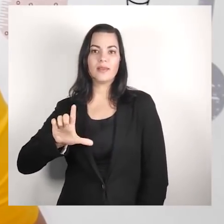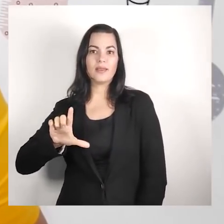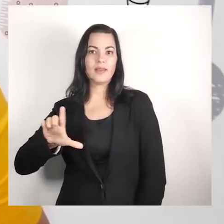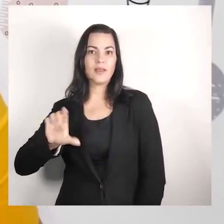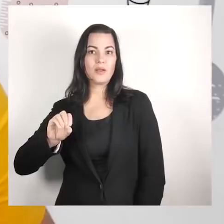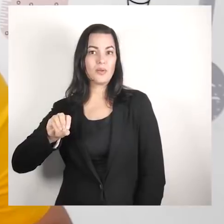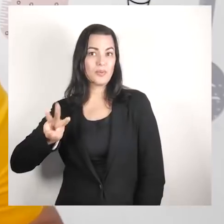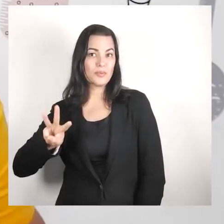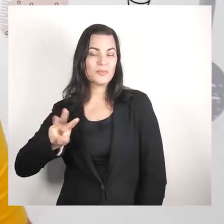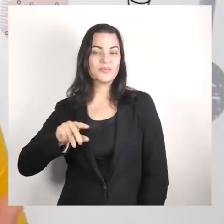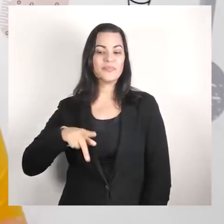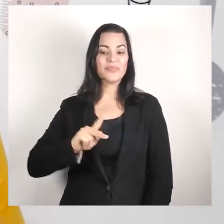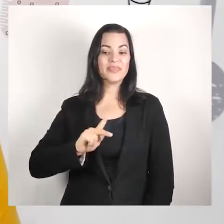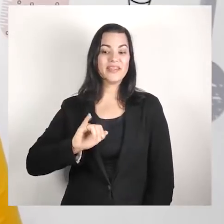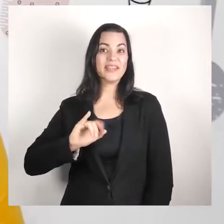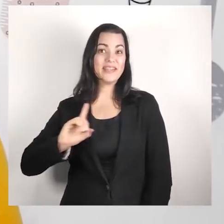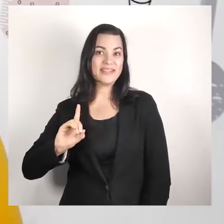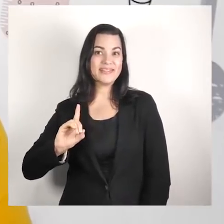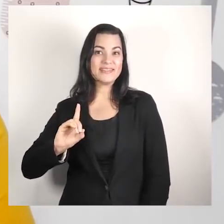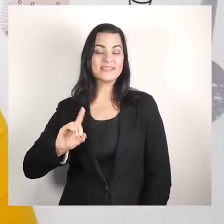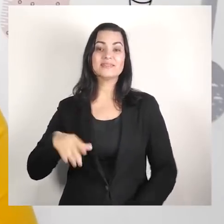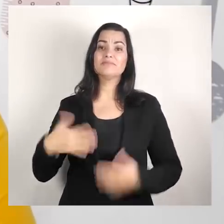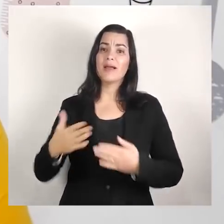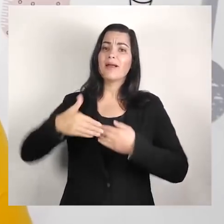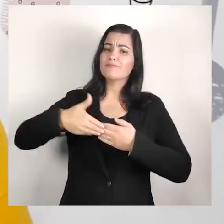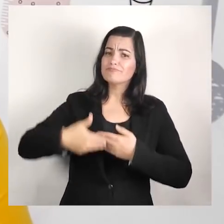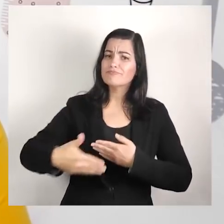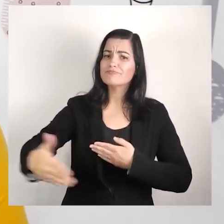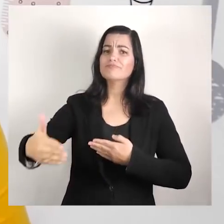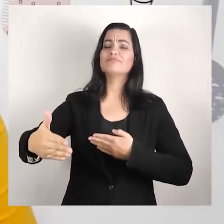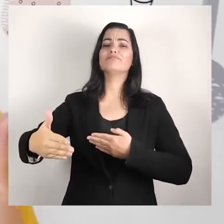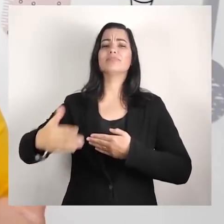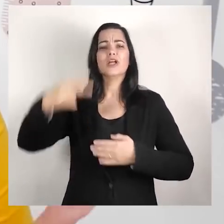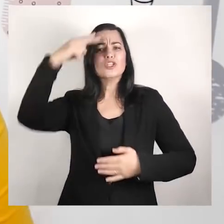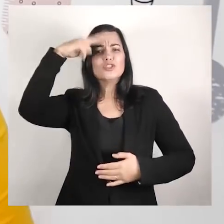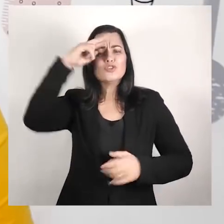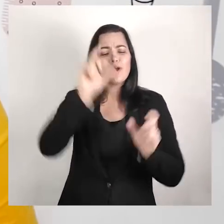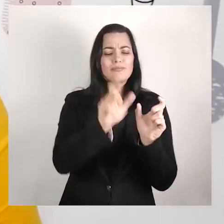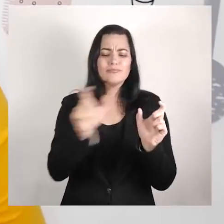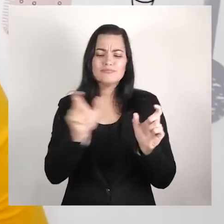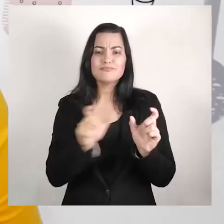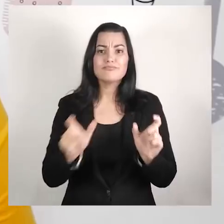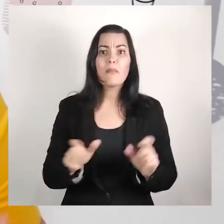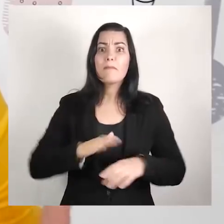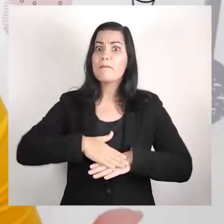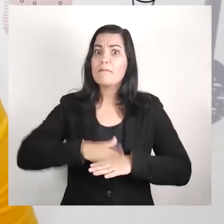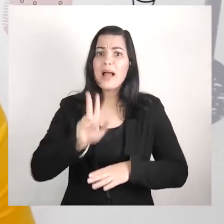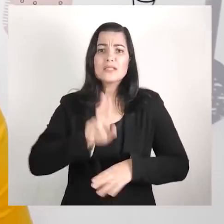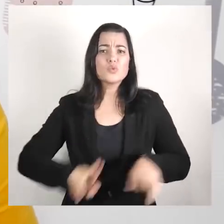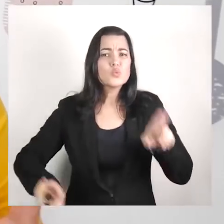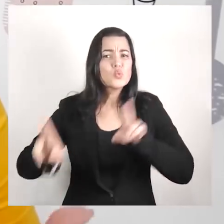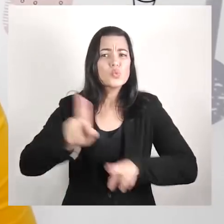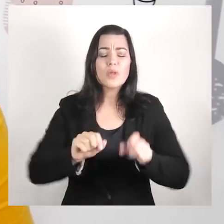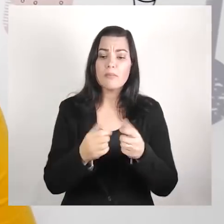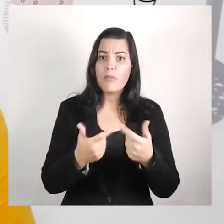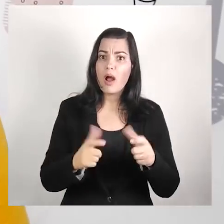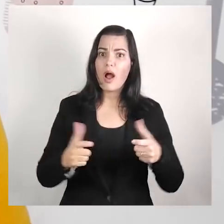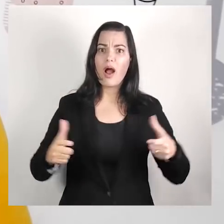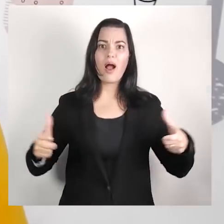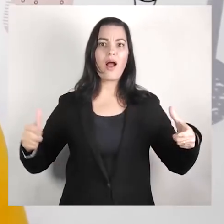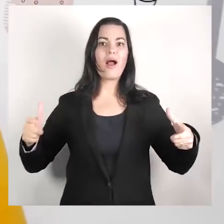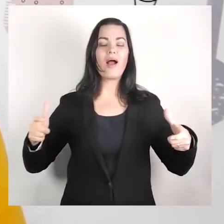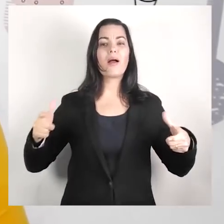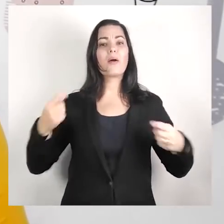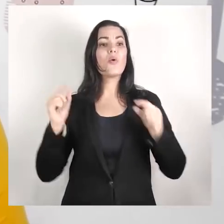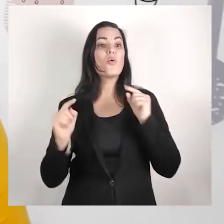legal! Então, a partir disso, as histórias em quadrinhos, os gibis, eles foram ampliando-se cada